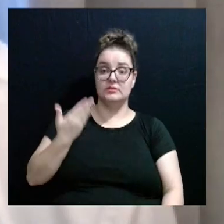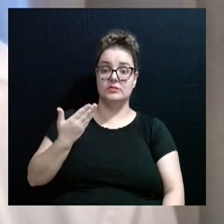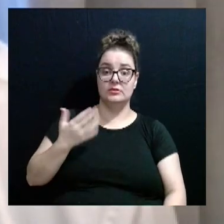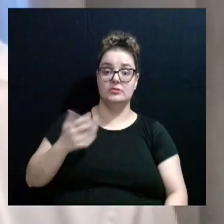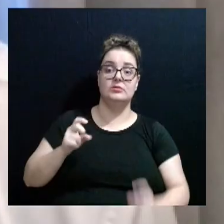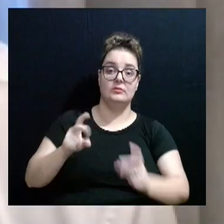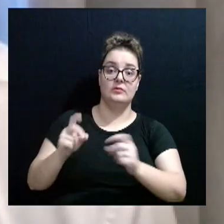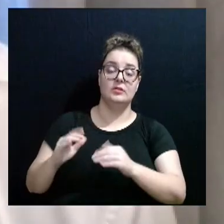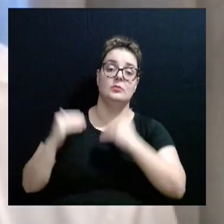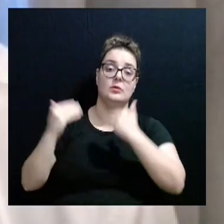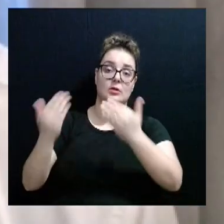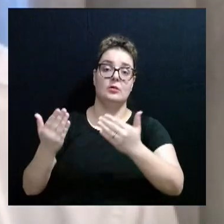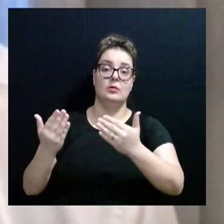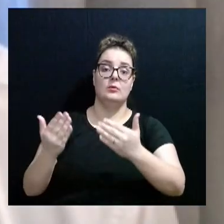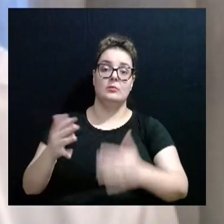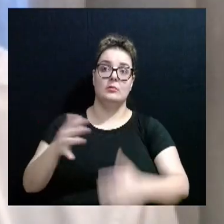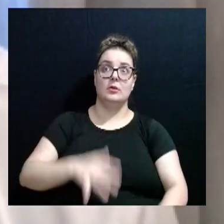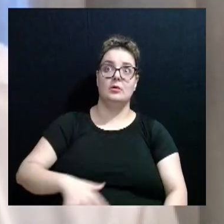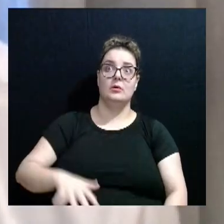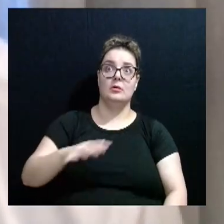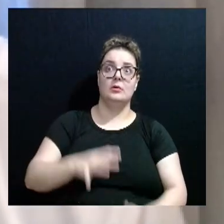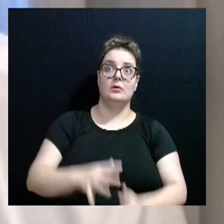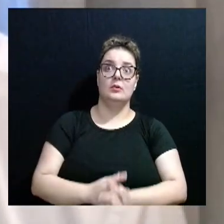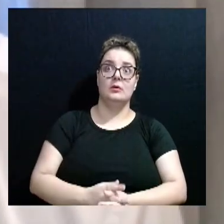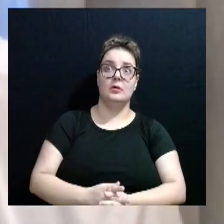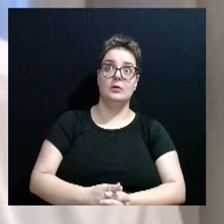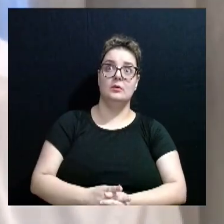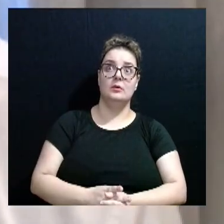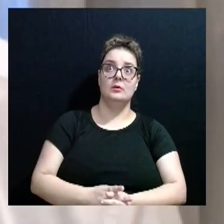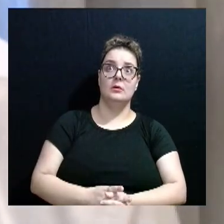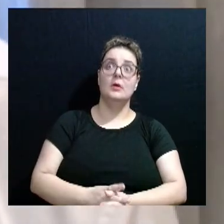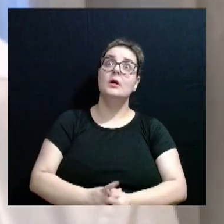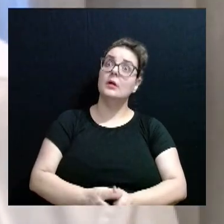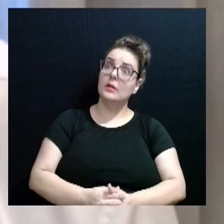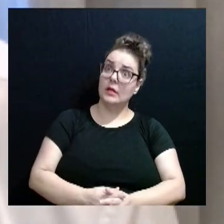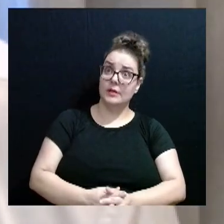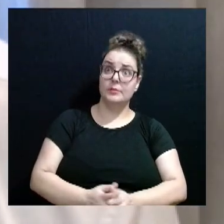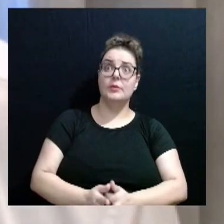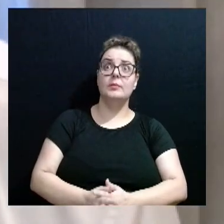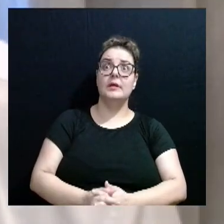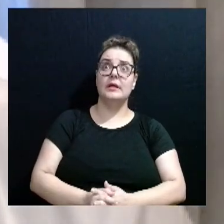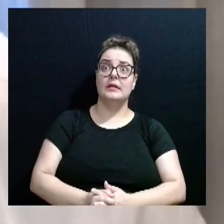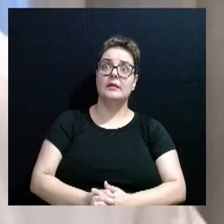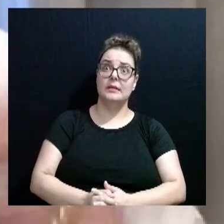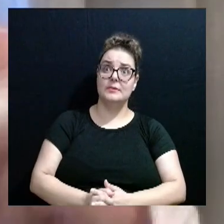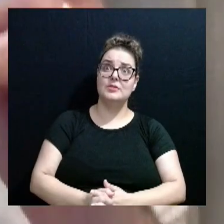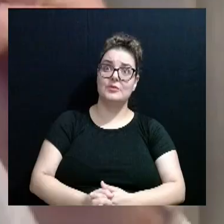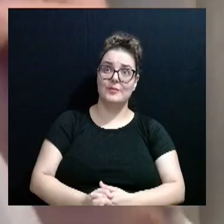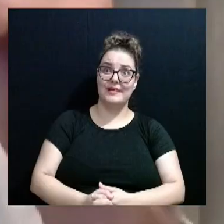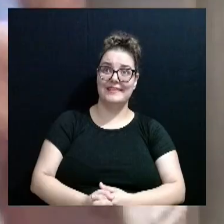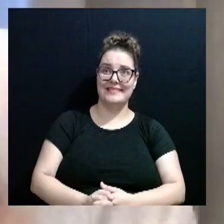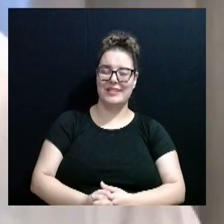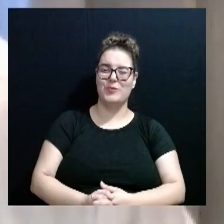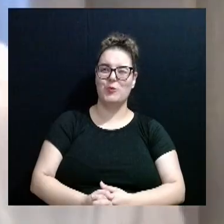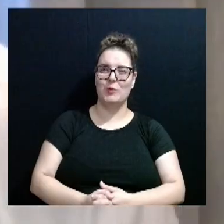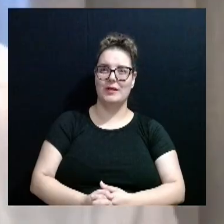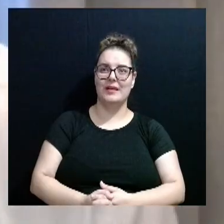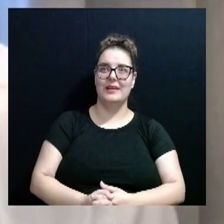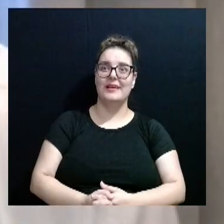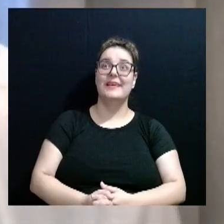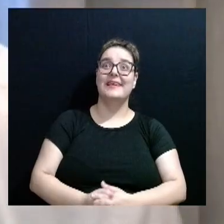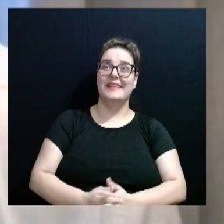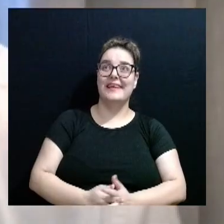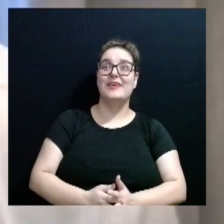produto para o mercado europeu, né? Na prática, você pode ter um efeito cruzado, né? O